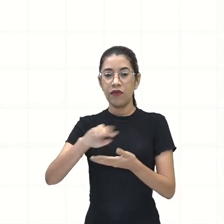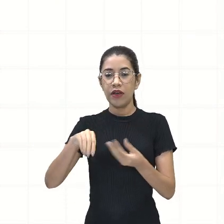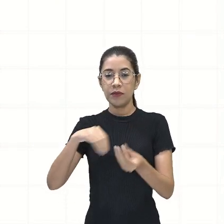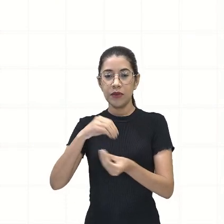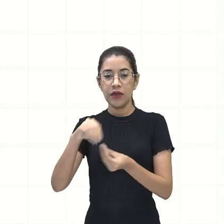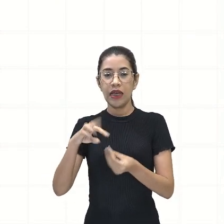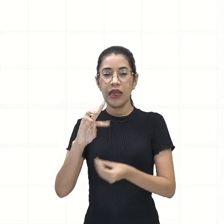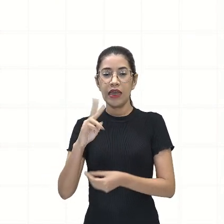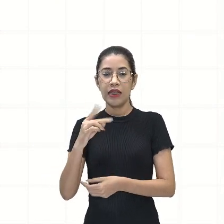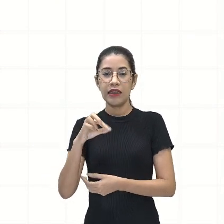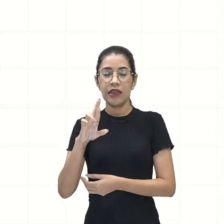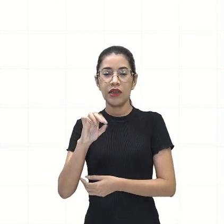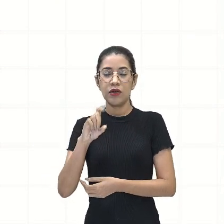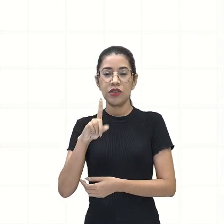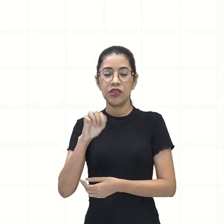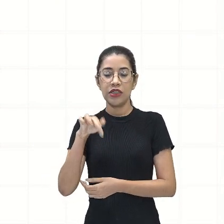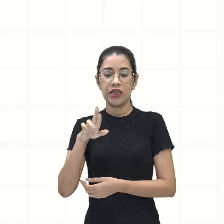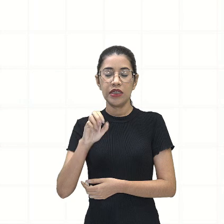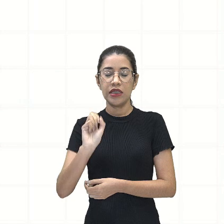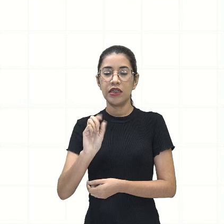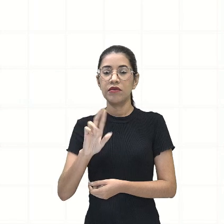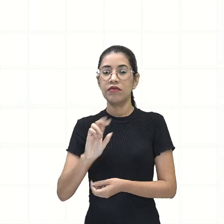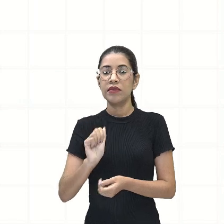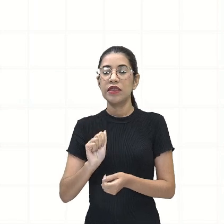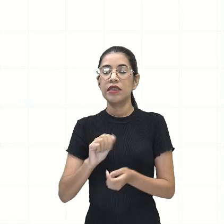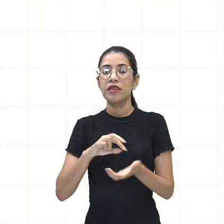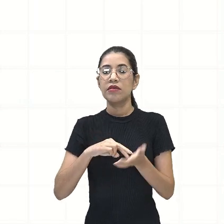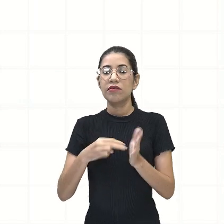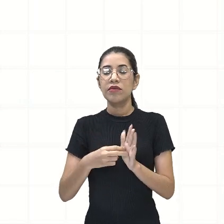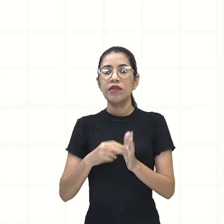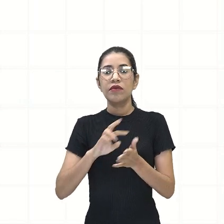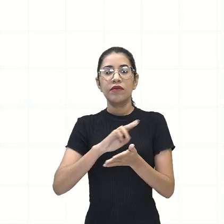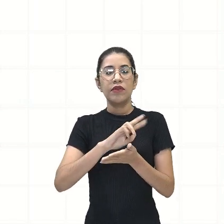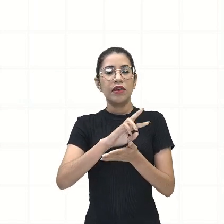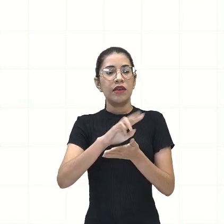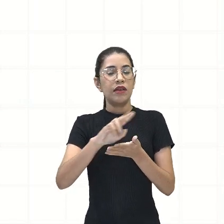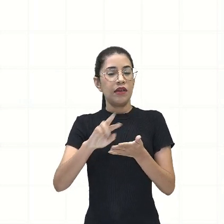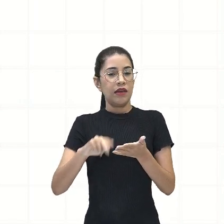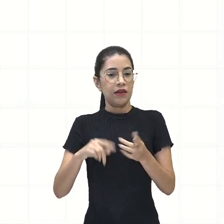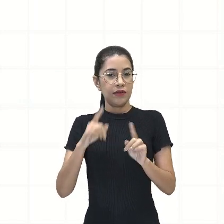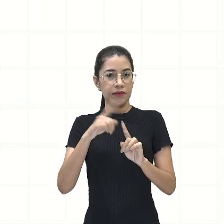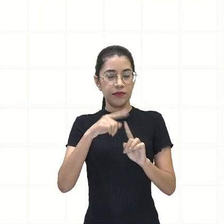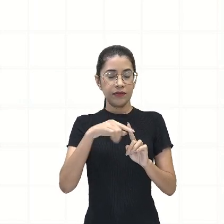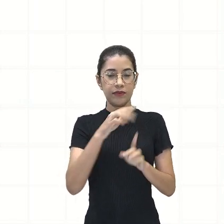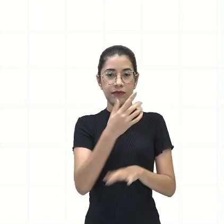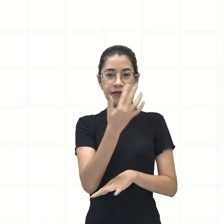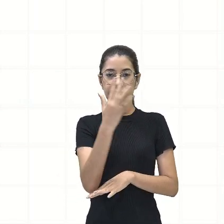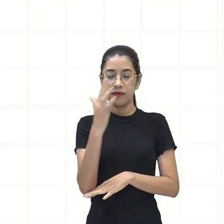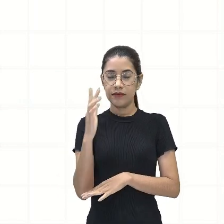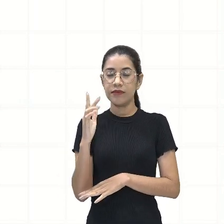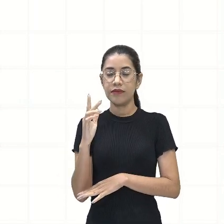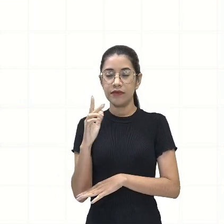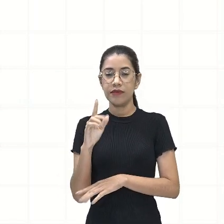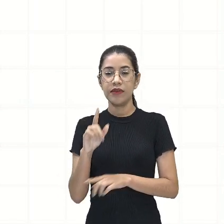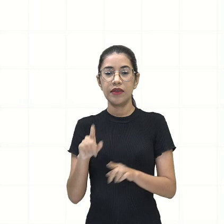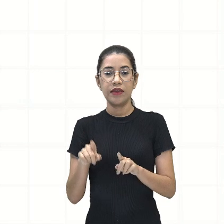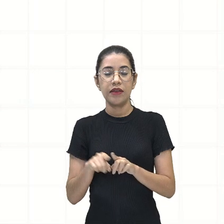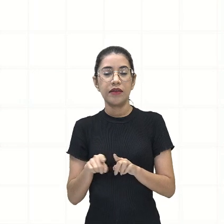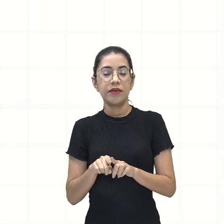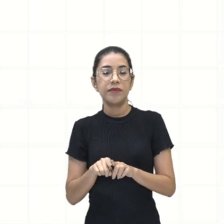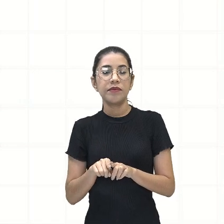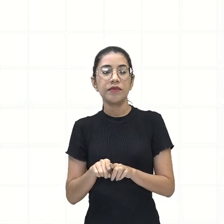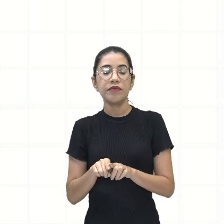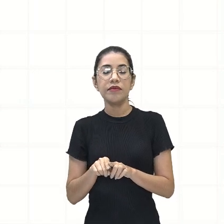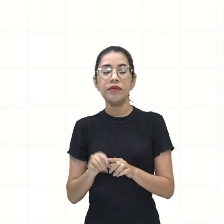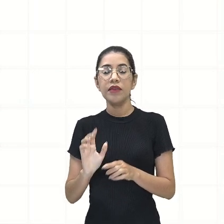quer dizer heterogênea? Que há uma grande variedade de espécies vegetais, né, onde